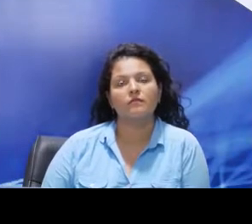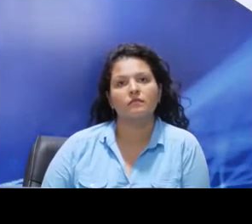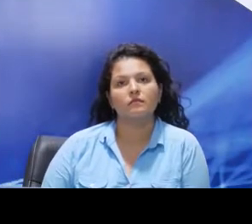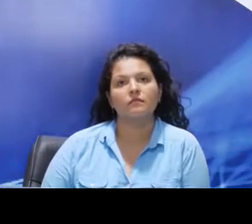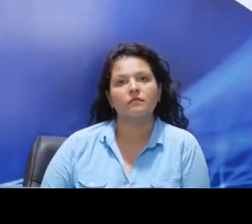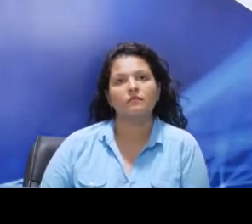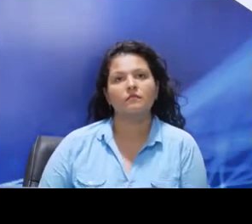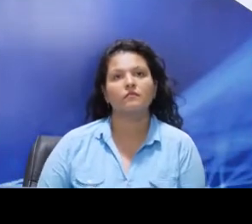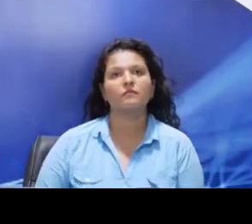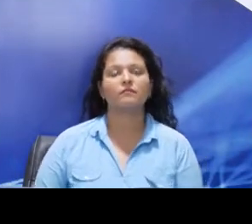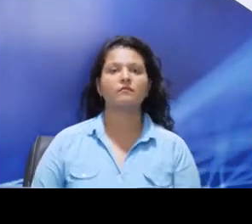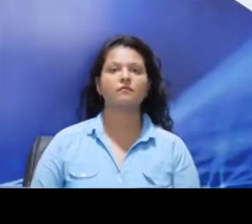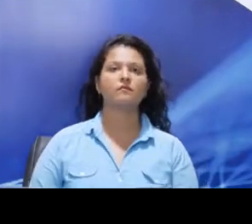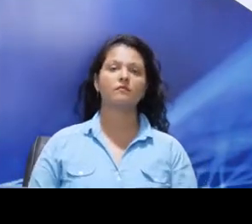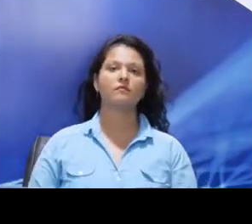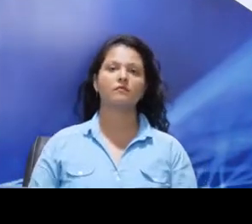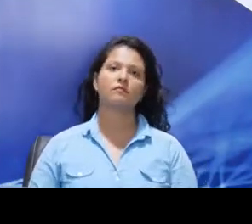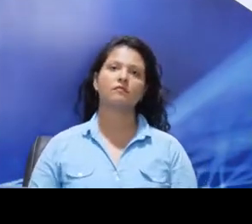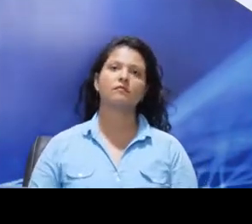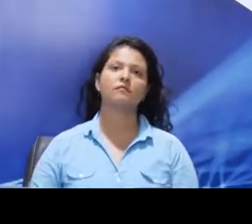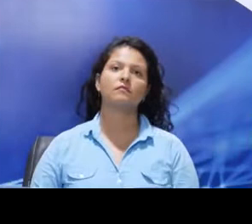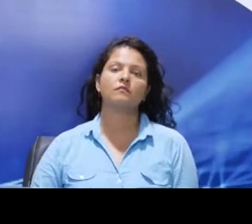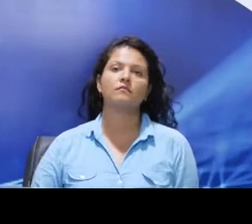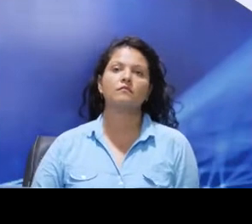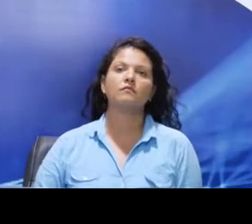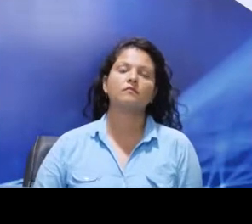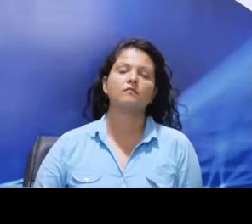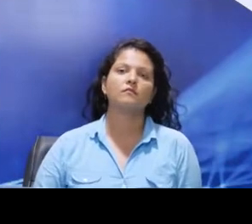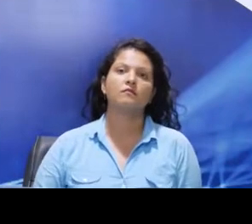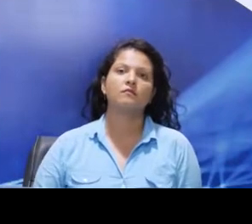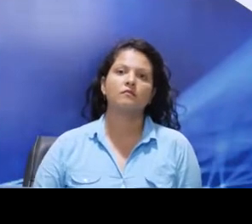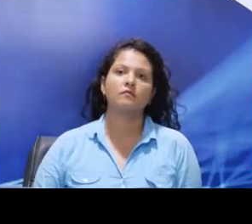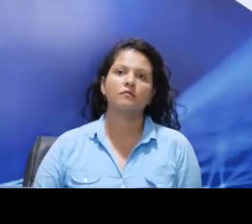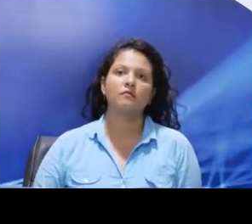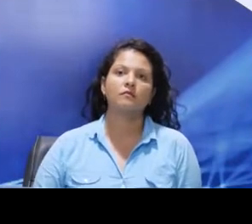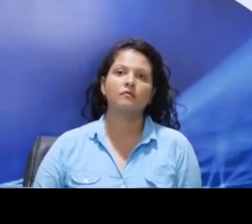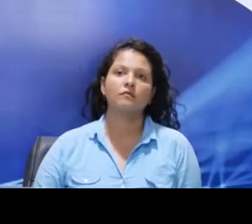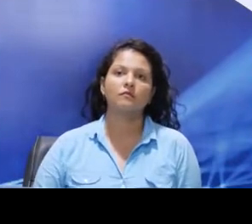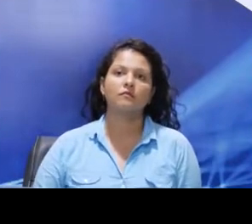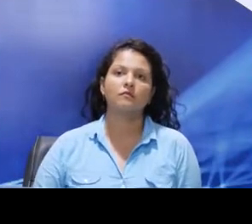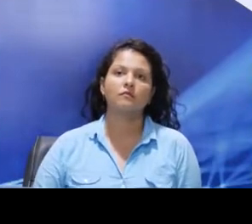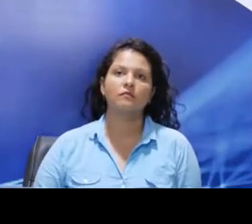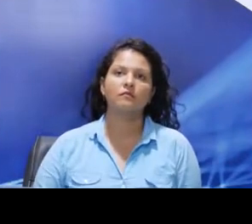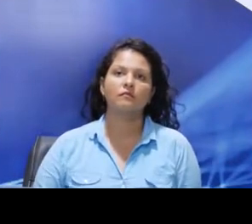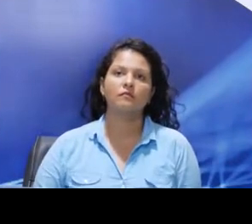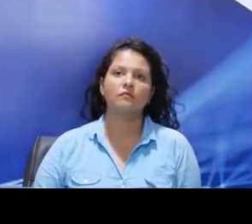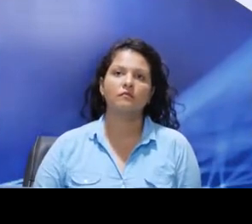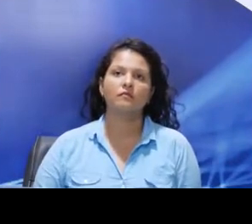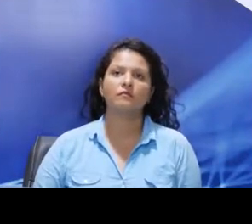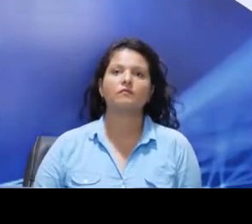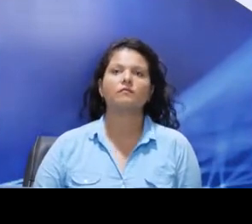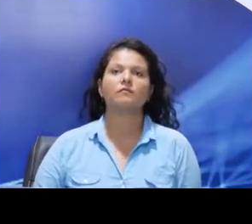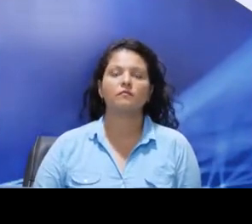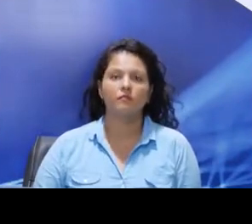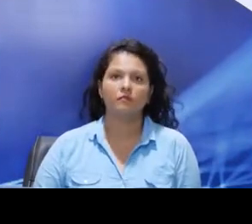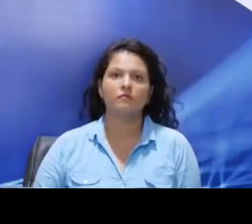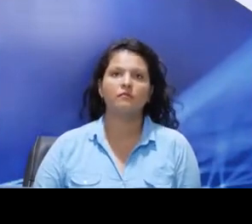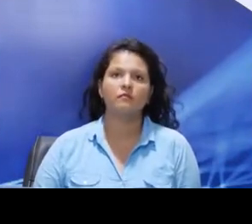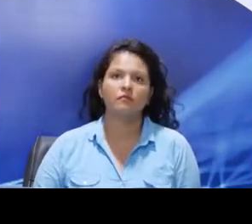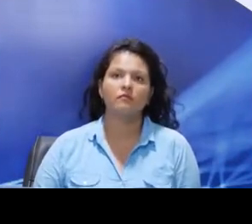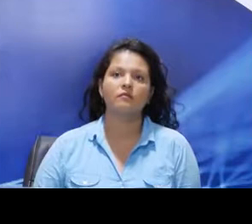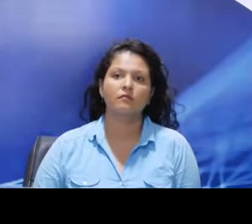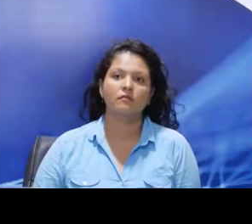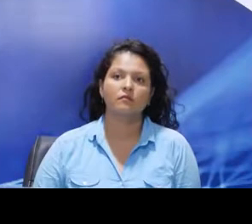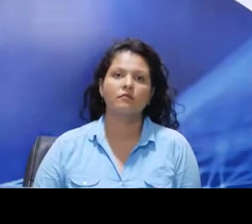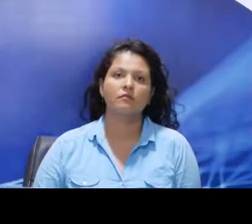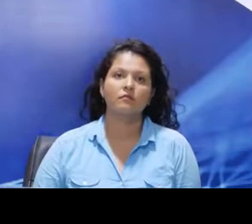está fazendo manejos bons aí com a lona, consegue reutilizar o produto. Então, assim, melhora, né? Então, assim, você dilui